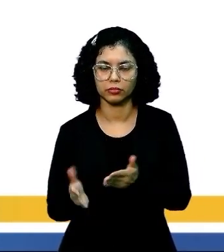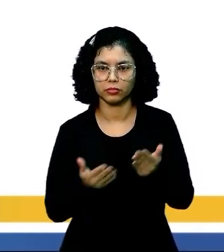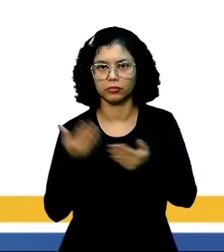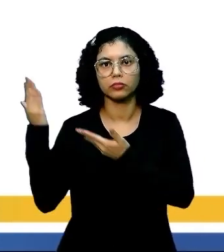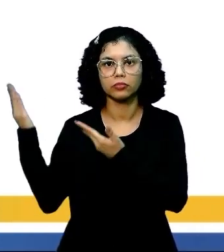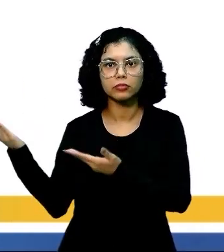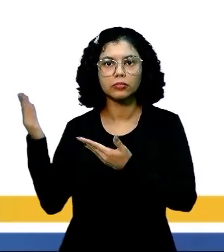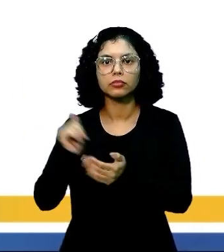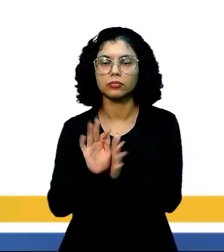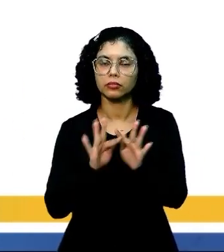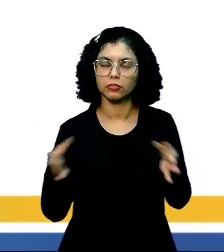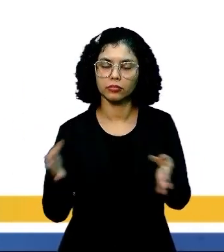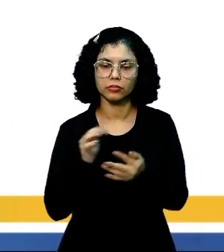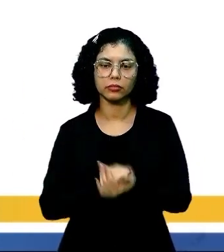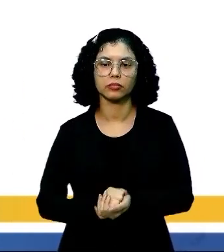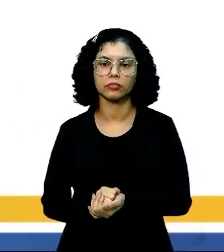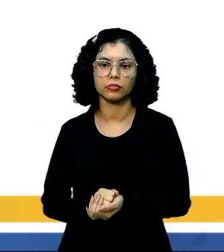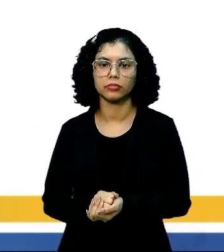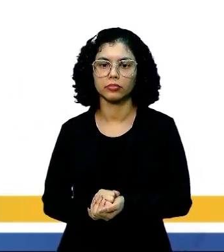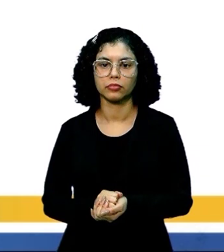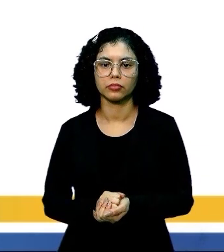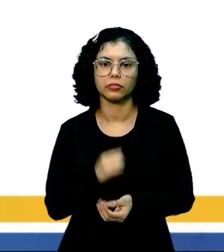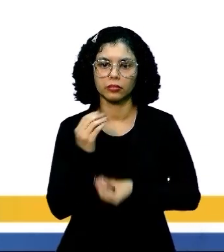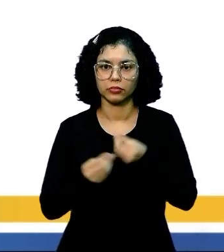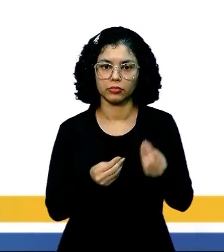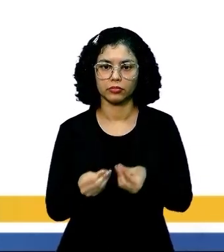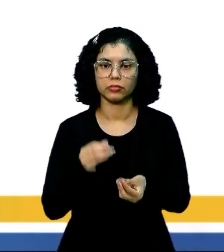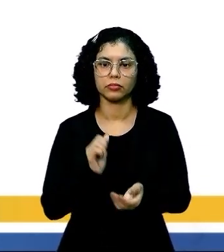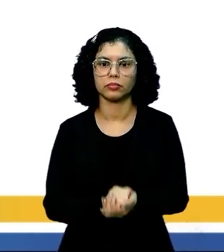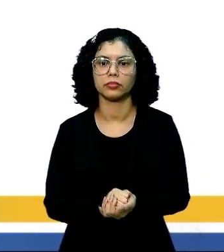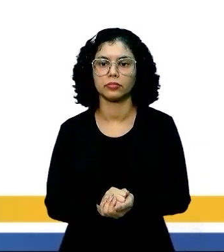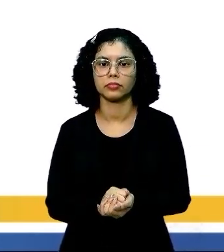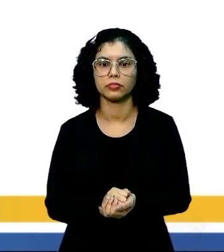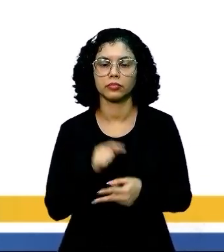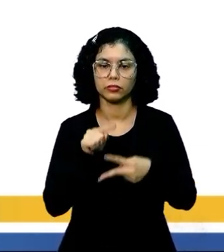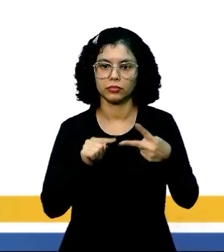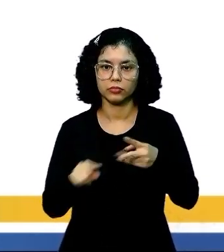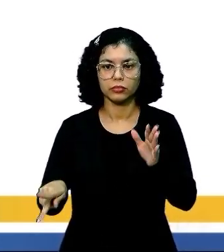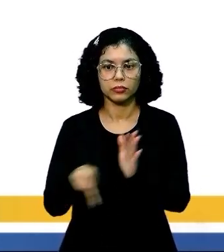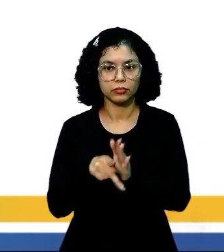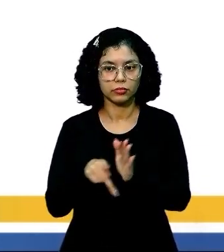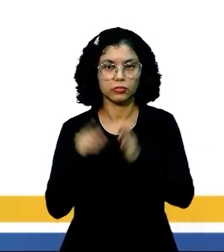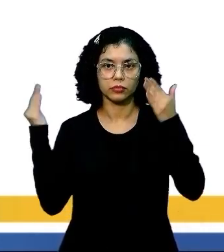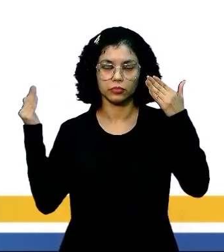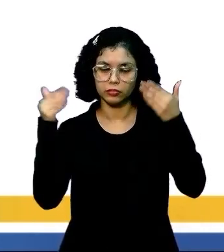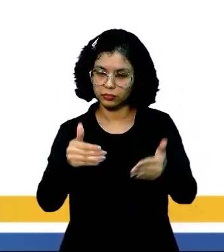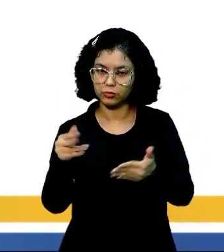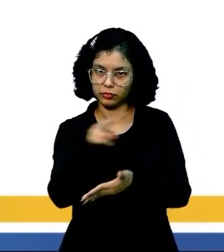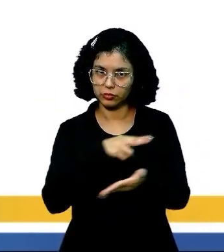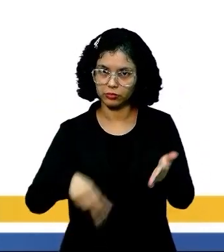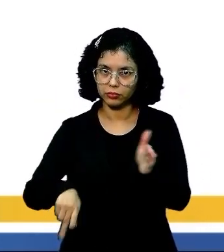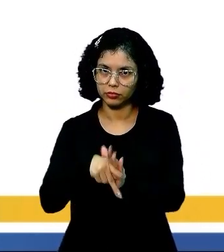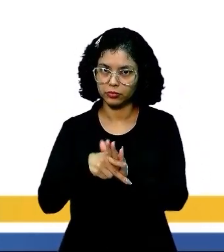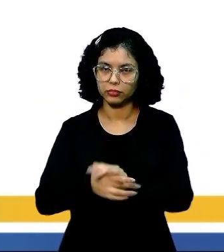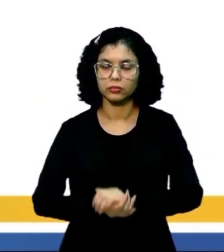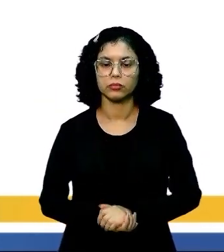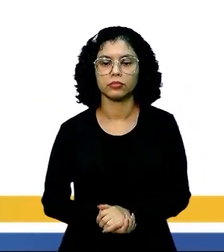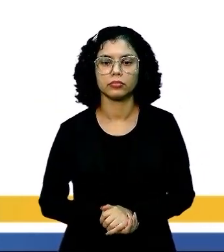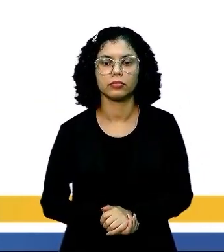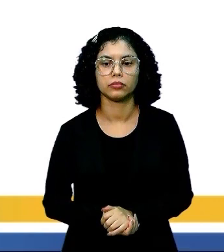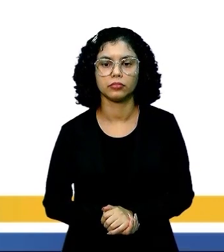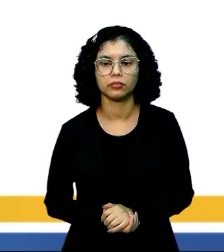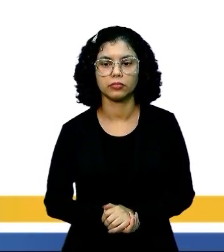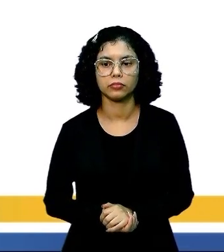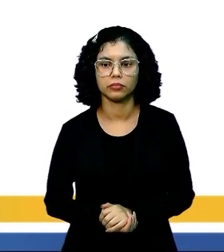frase aí para vocês, né, que tanto o emprego do skin e scanning depende do propósito do leitor, né? Então, se